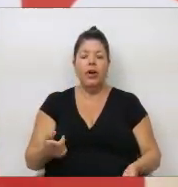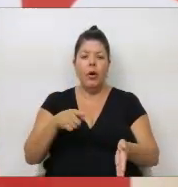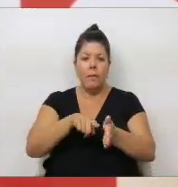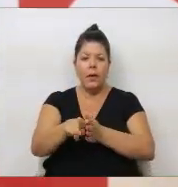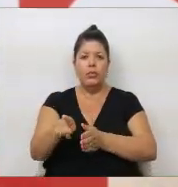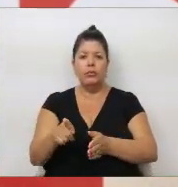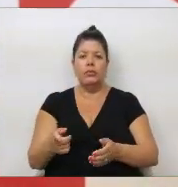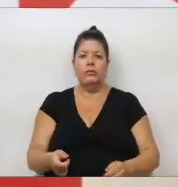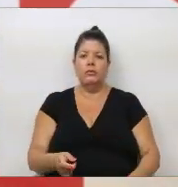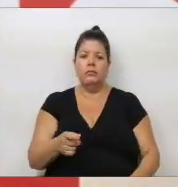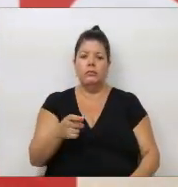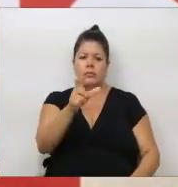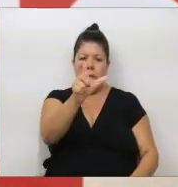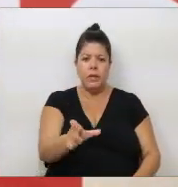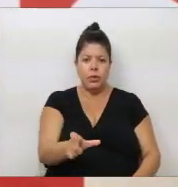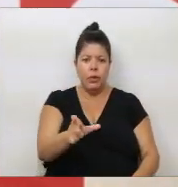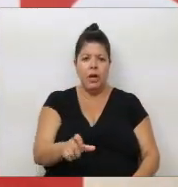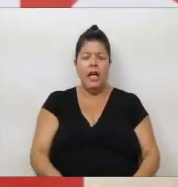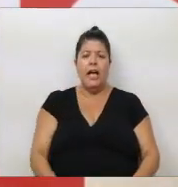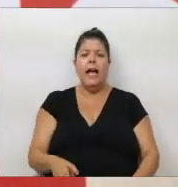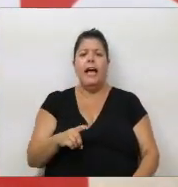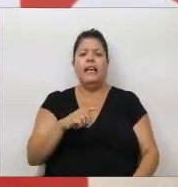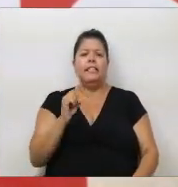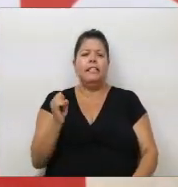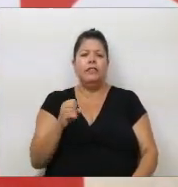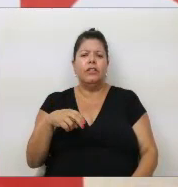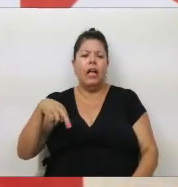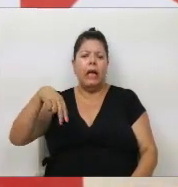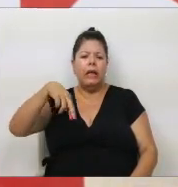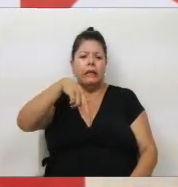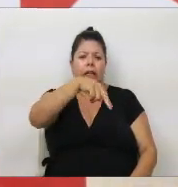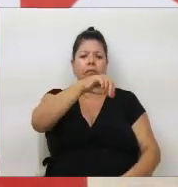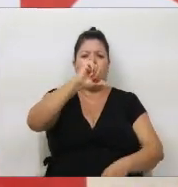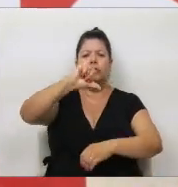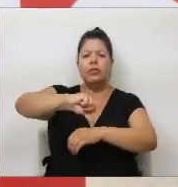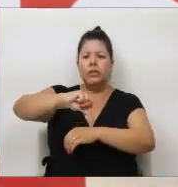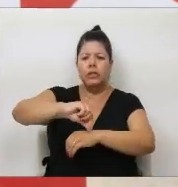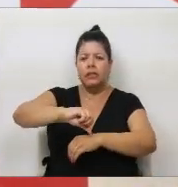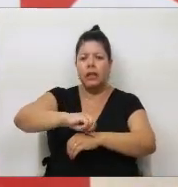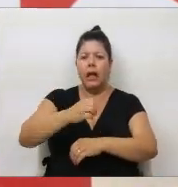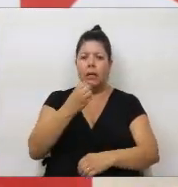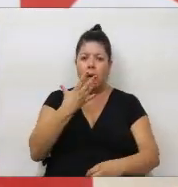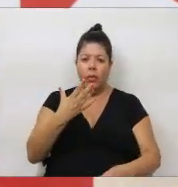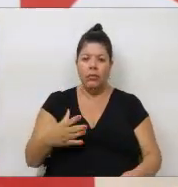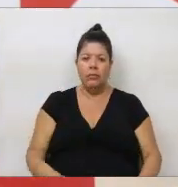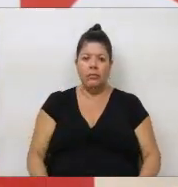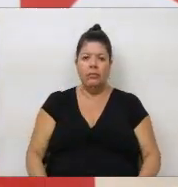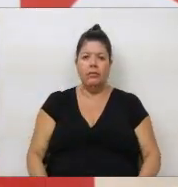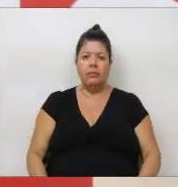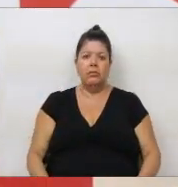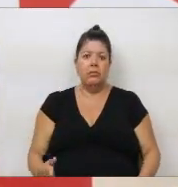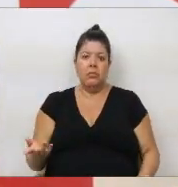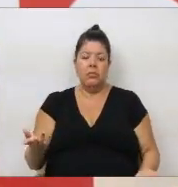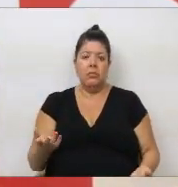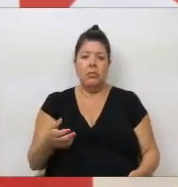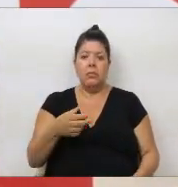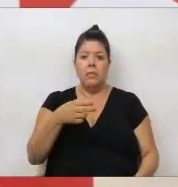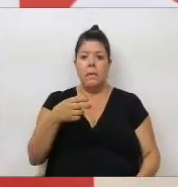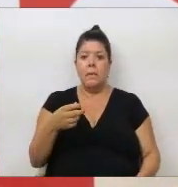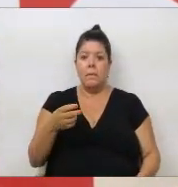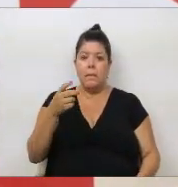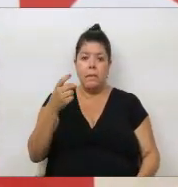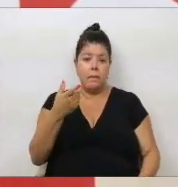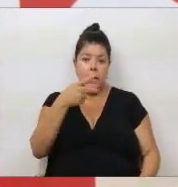Eu pergunto para um cidadão e cidadã, se andar no centro, andar no centro de Imbituba é bem tranquilo para um cidadão que não tenha nenhum tipo